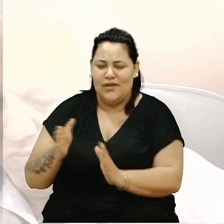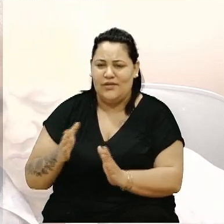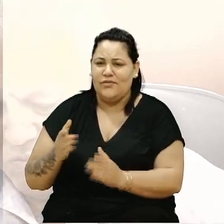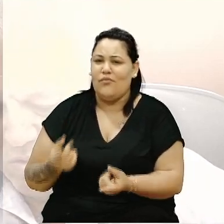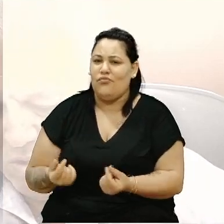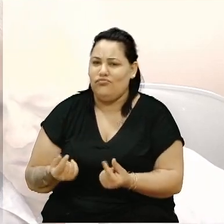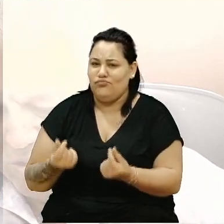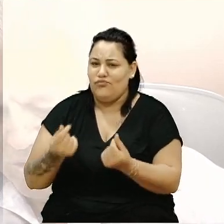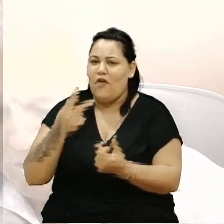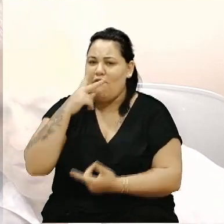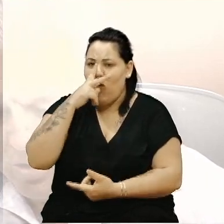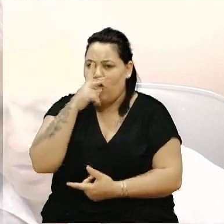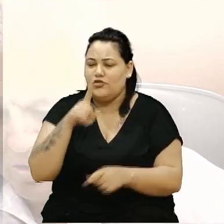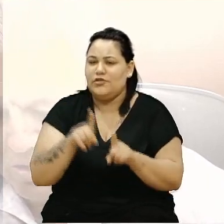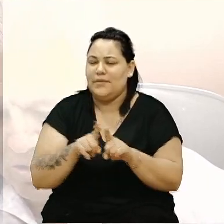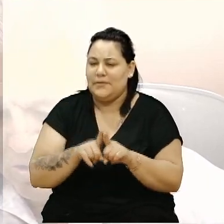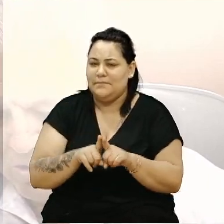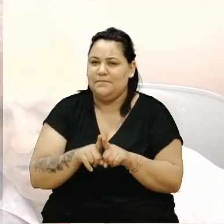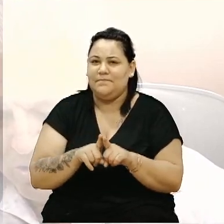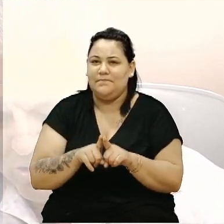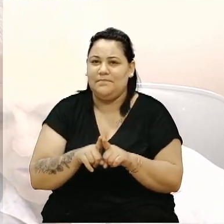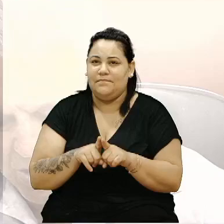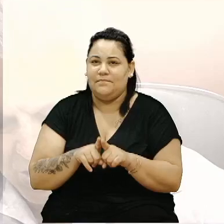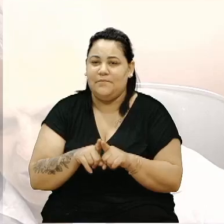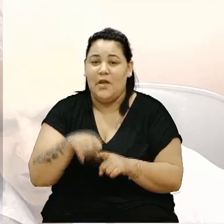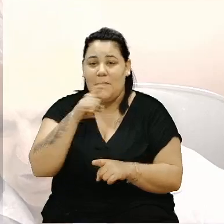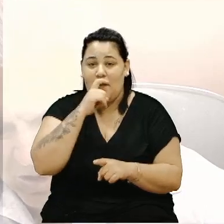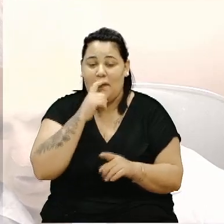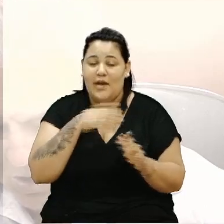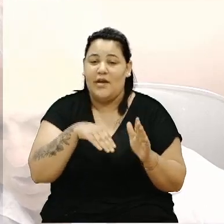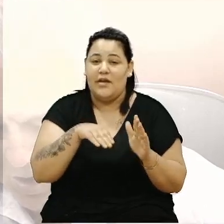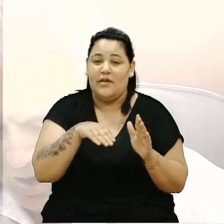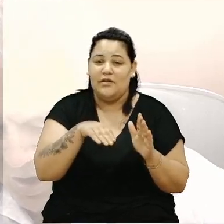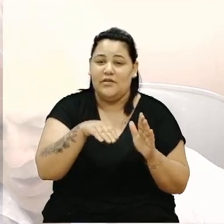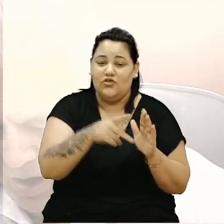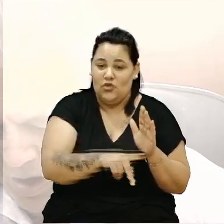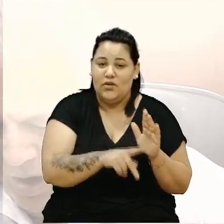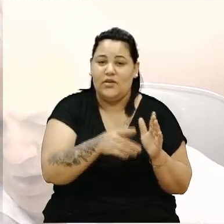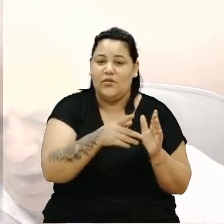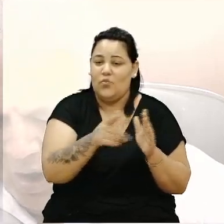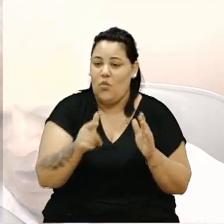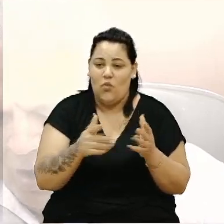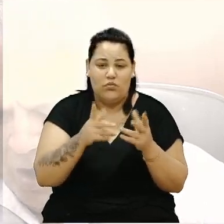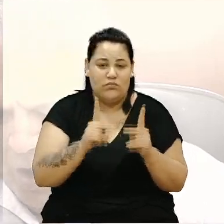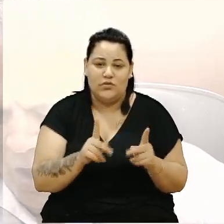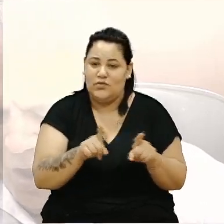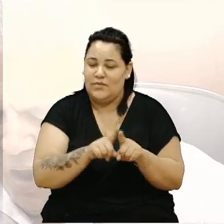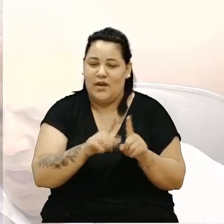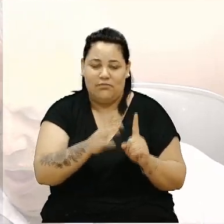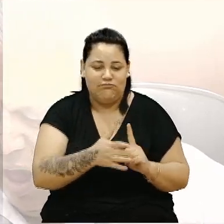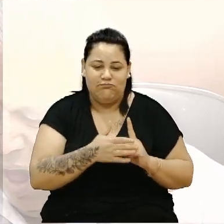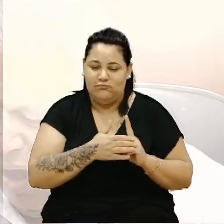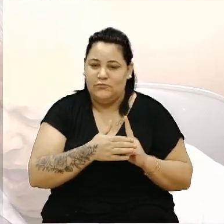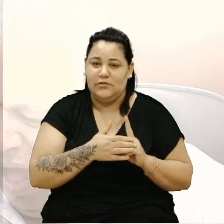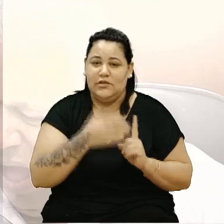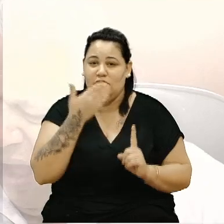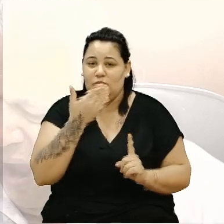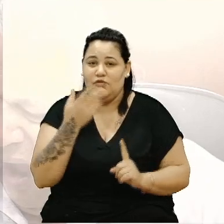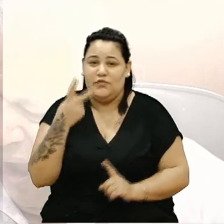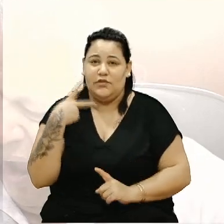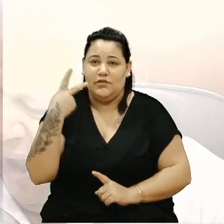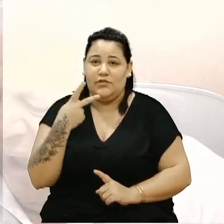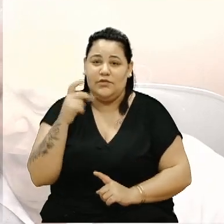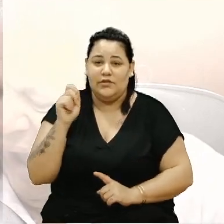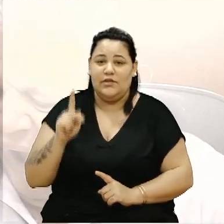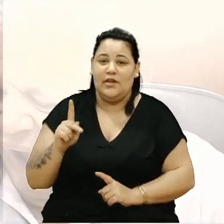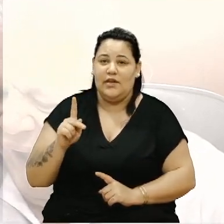de Caxias, e foi acolhido aqui, como muitas outras pessoas vêm de região. Se a gente solicitar para os vereadores erguerem as mãos, quem realmente é